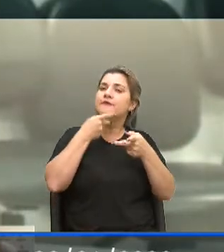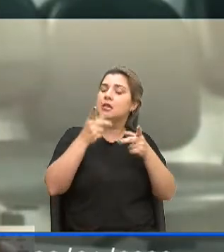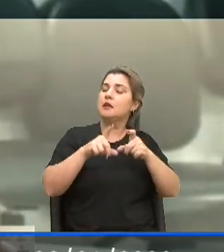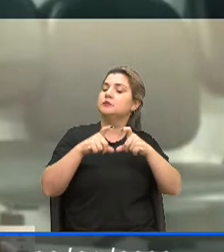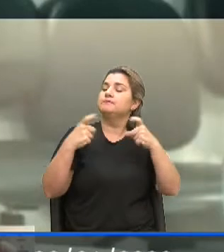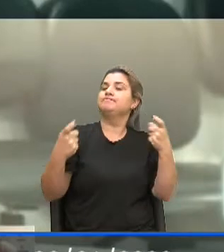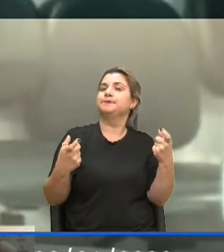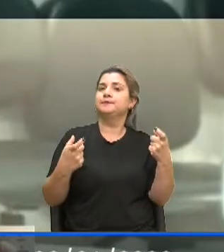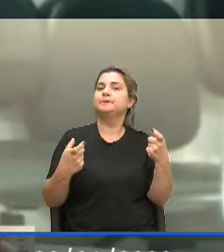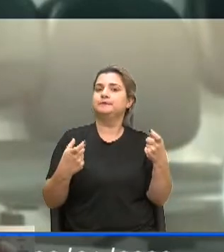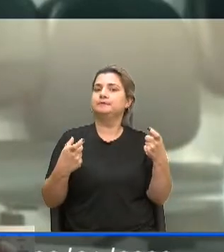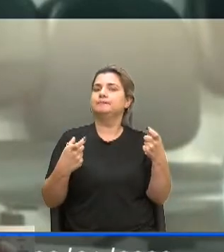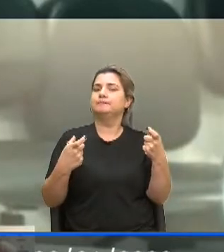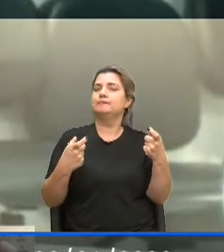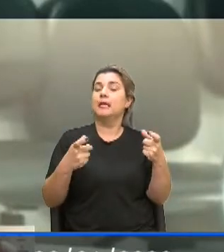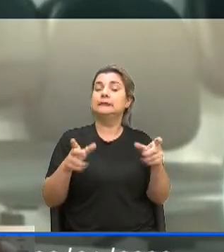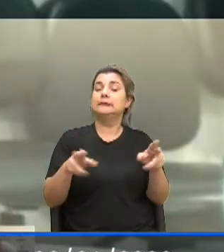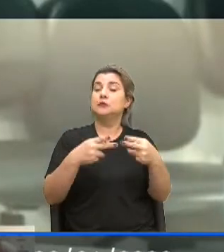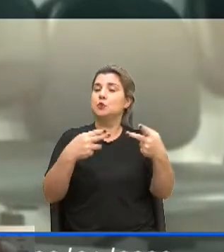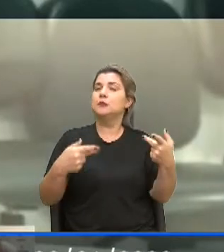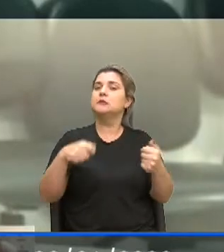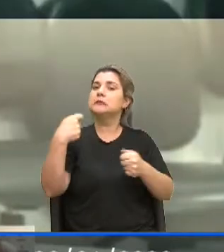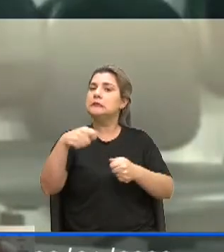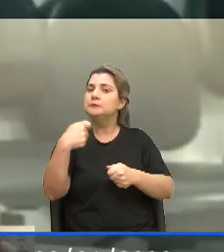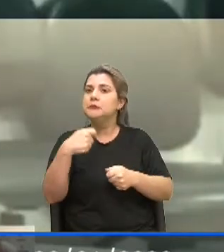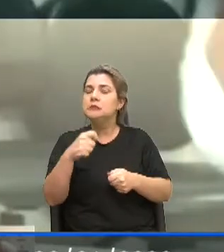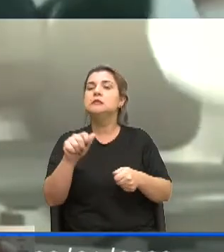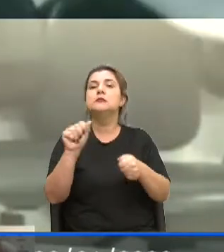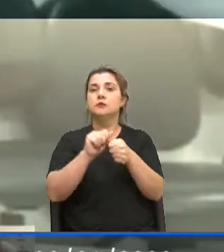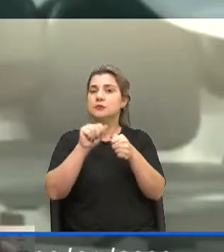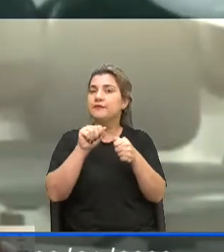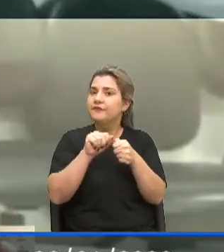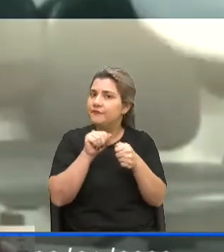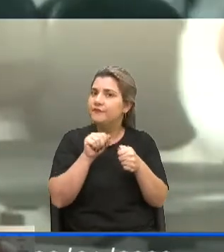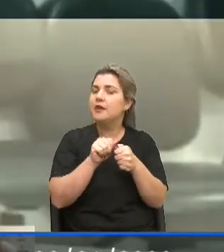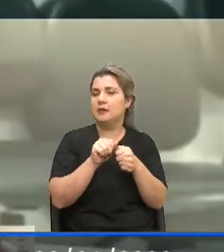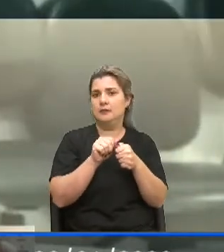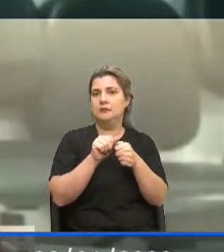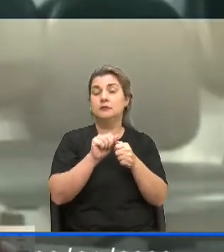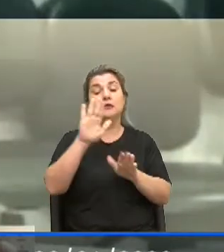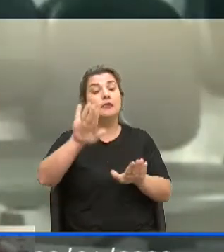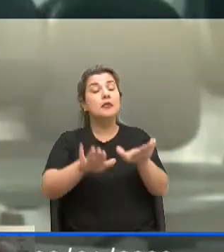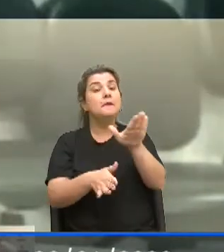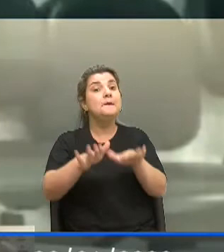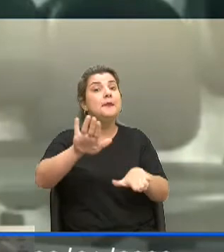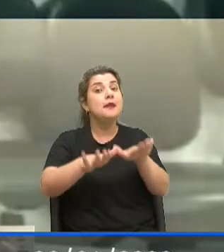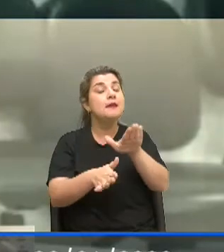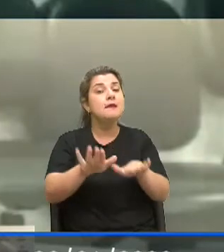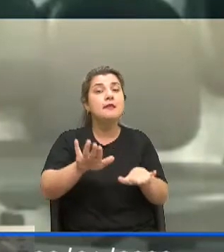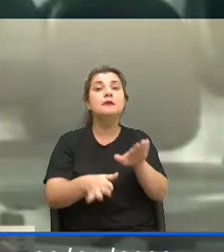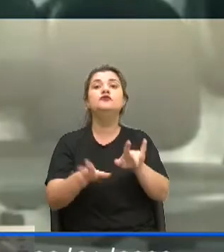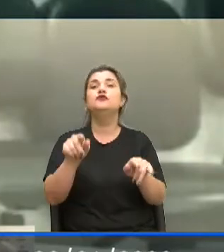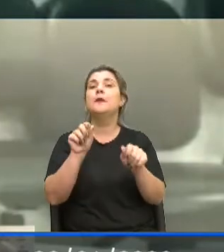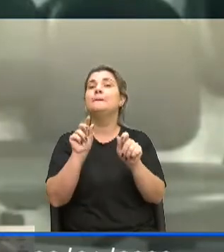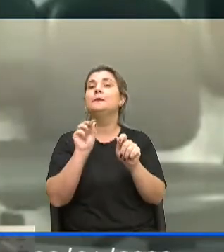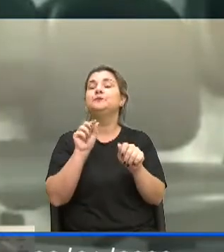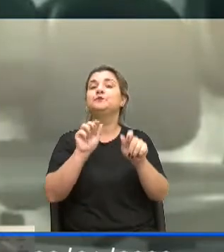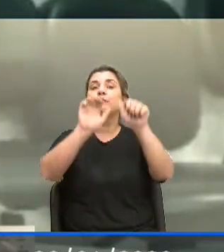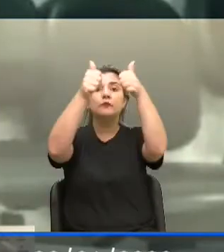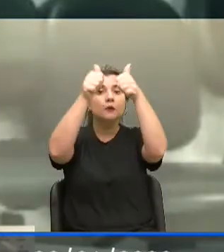serem adotadas aos contactantes dos casos, que vão depender muito, né, em relação ao